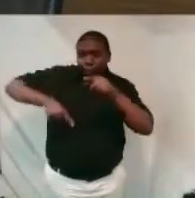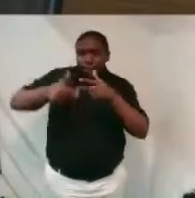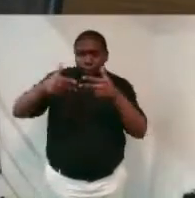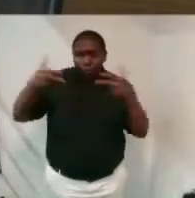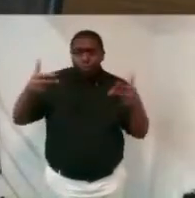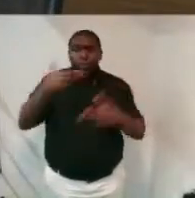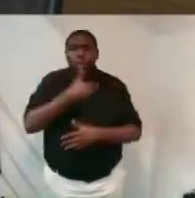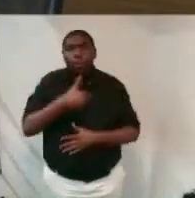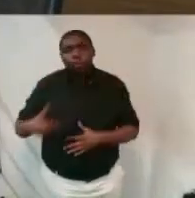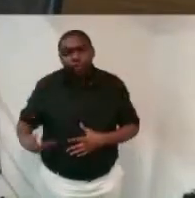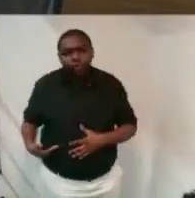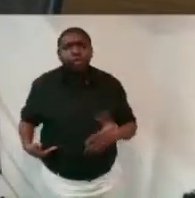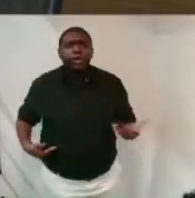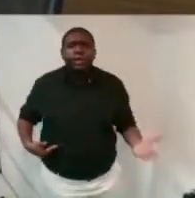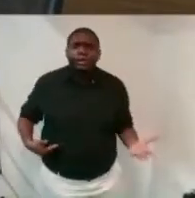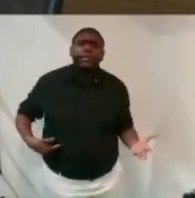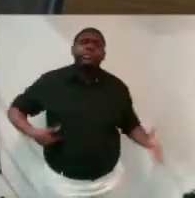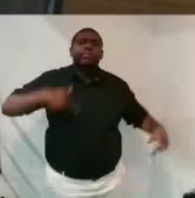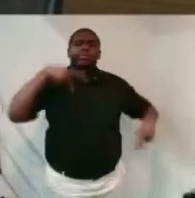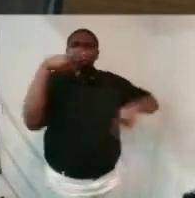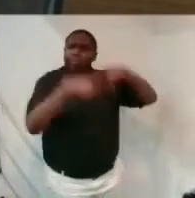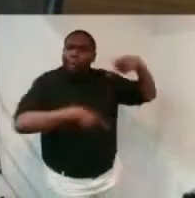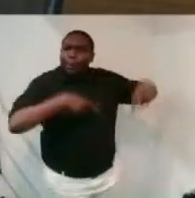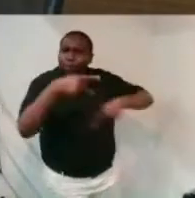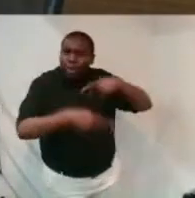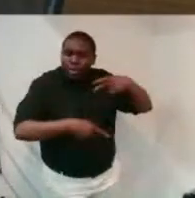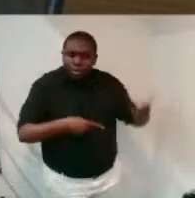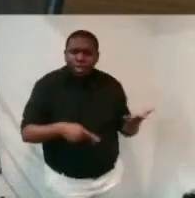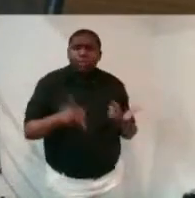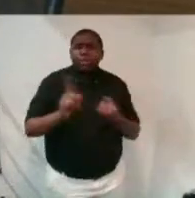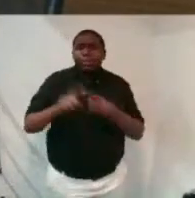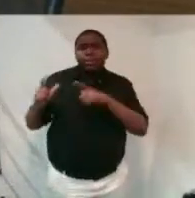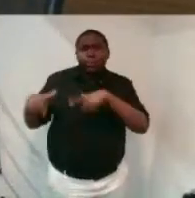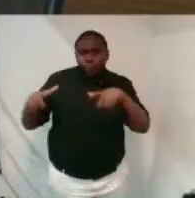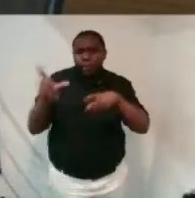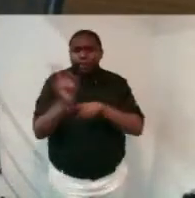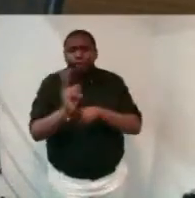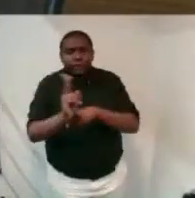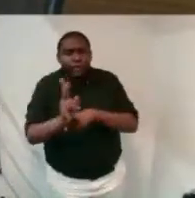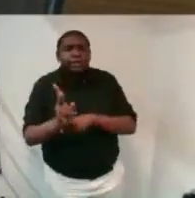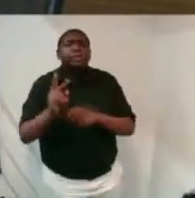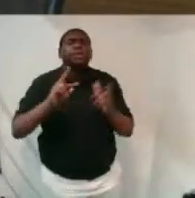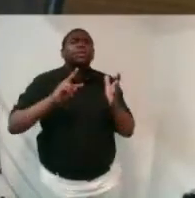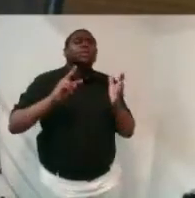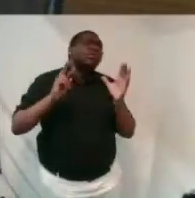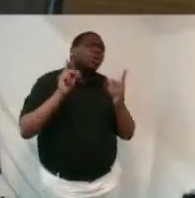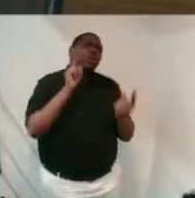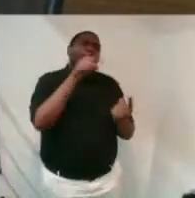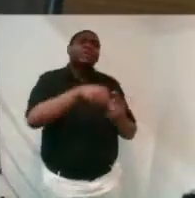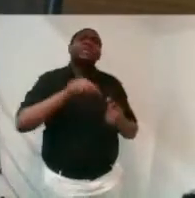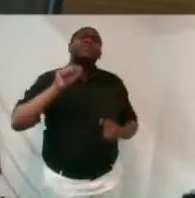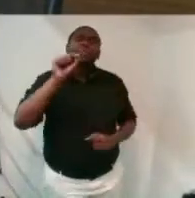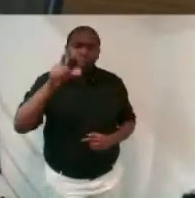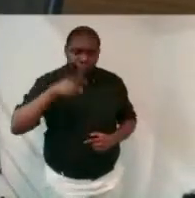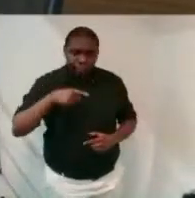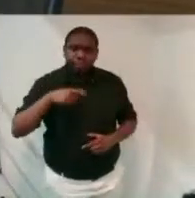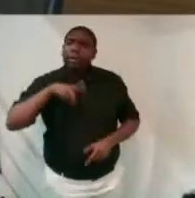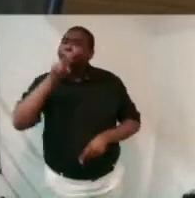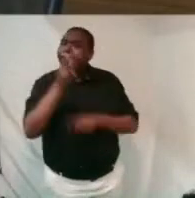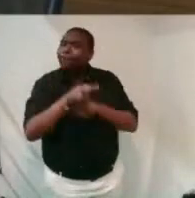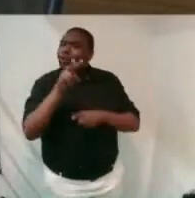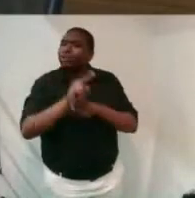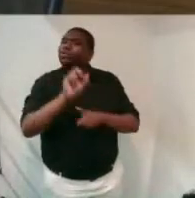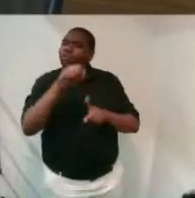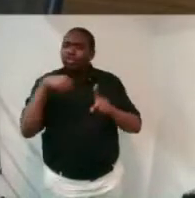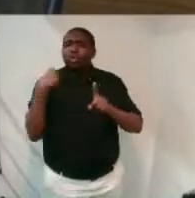do governo, da população e dos órgãos de fiscalização como forma de alcançar uma efetiva proteção